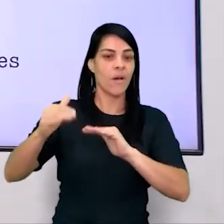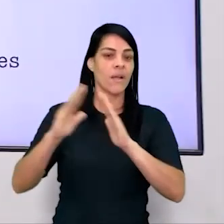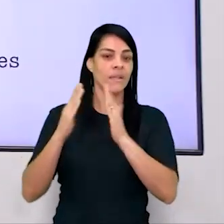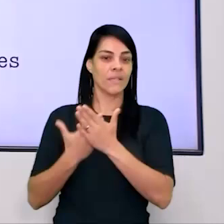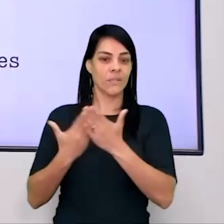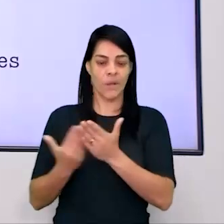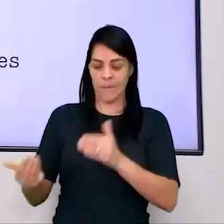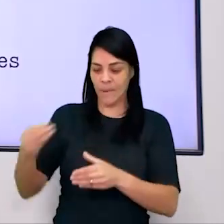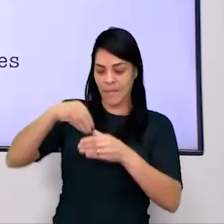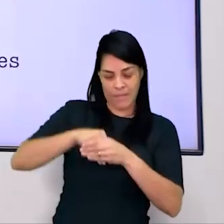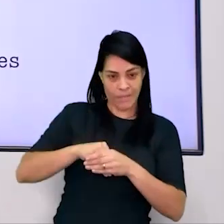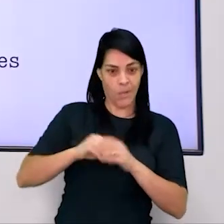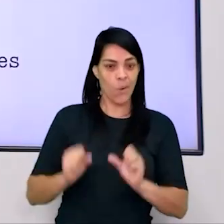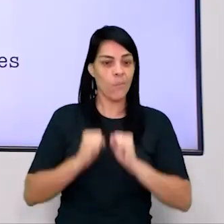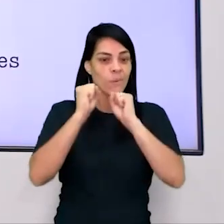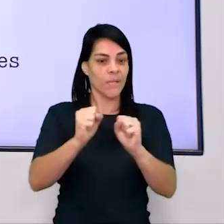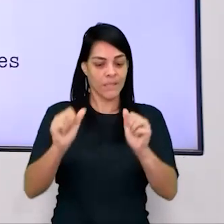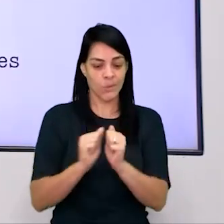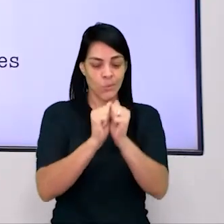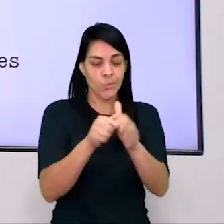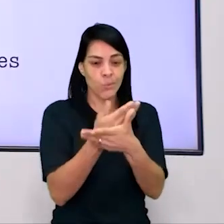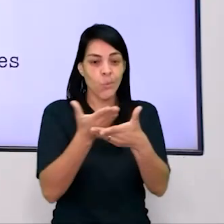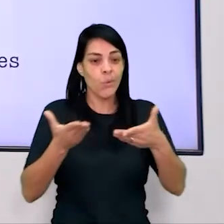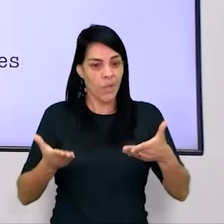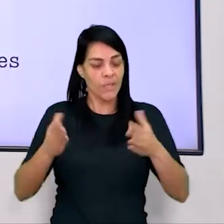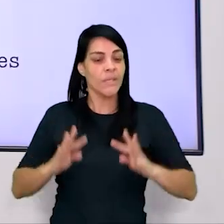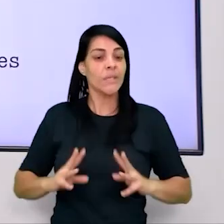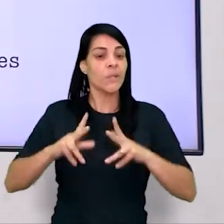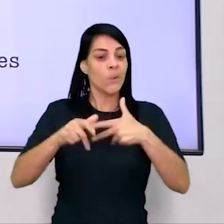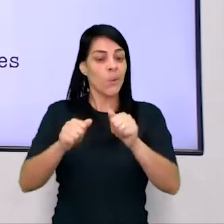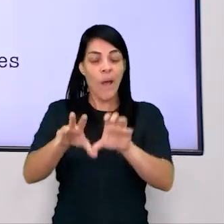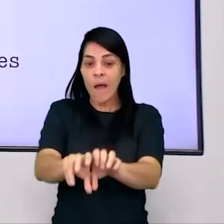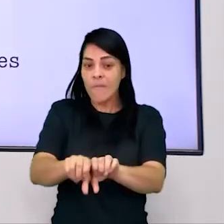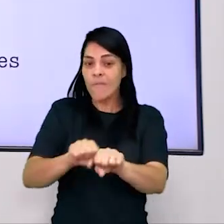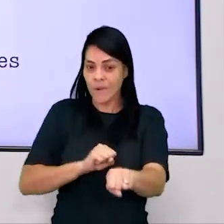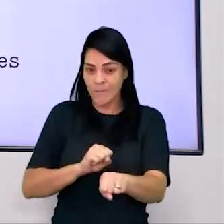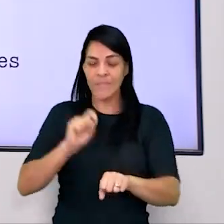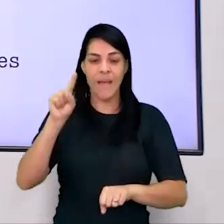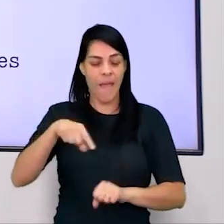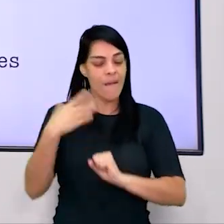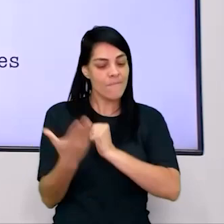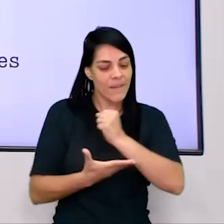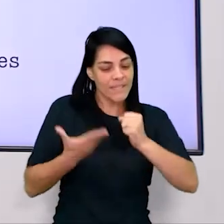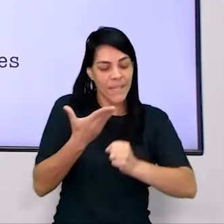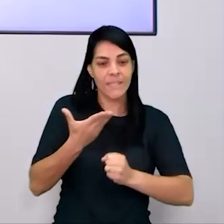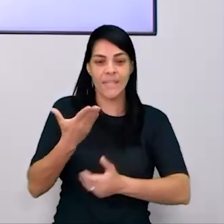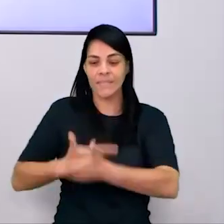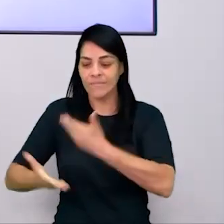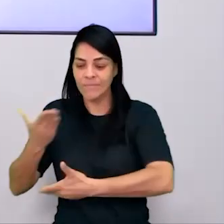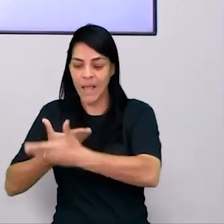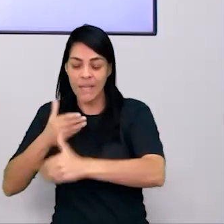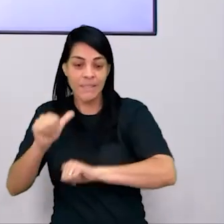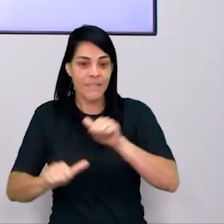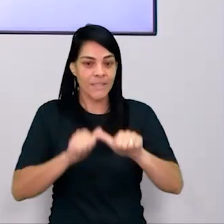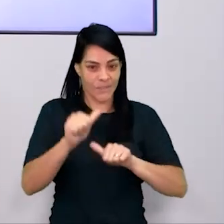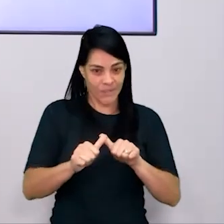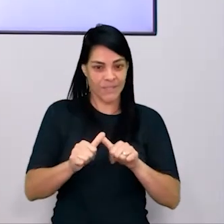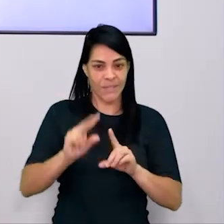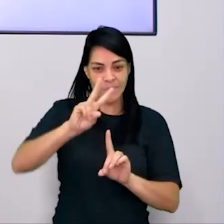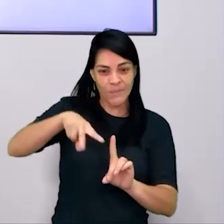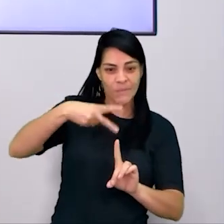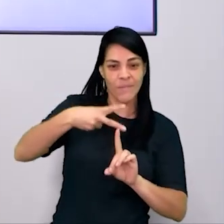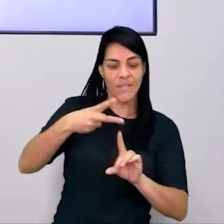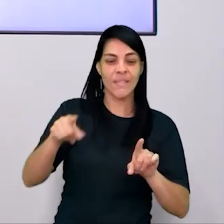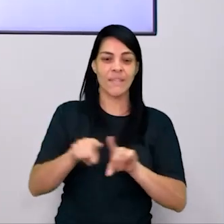O poder está com a gente. Então, toda essa formação é baseada em troca de experiências. Tanto multiplicadores